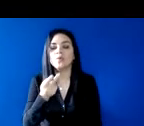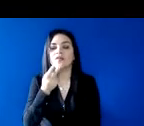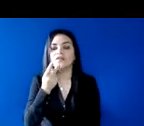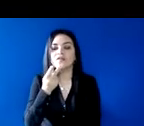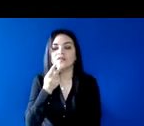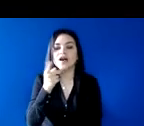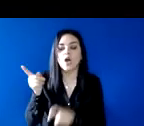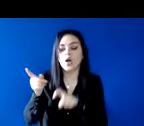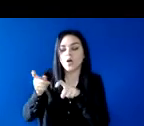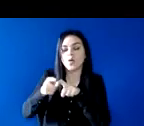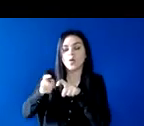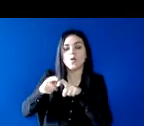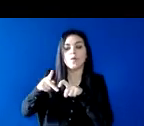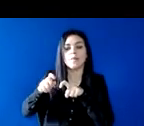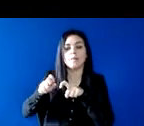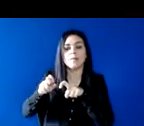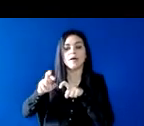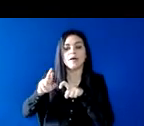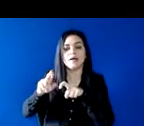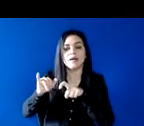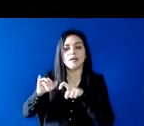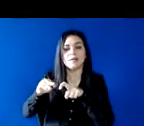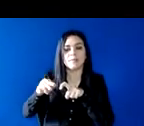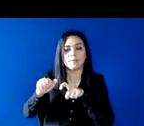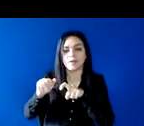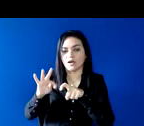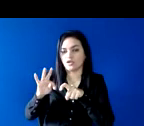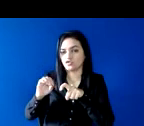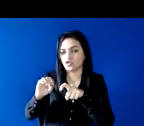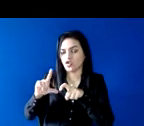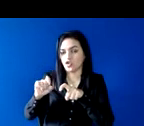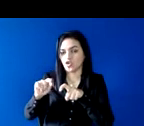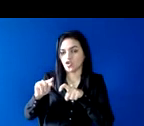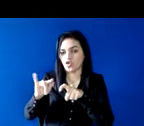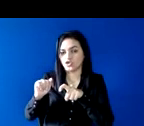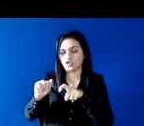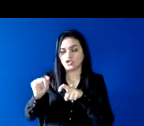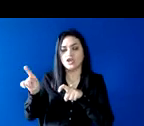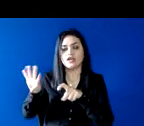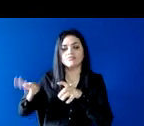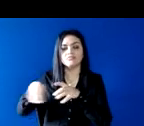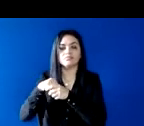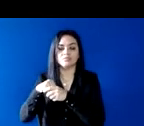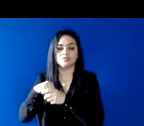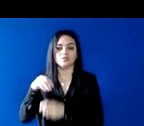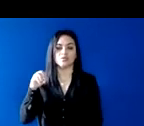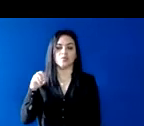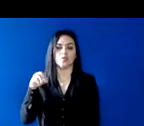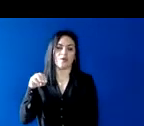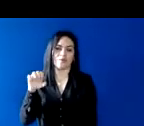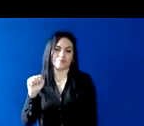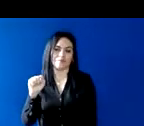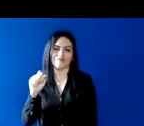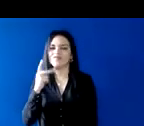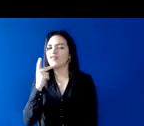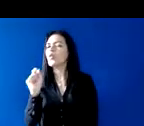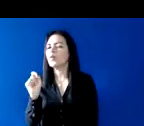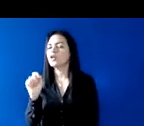médico perinatologista que foi da OMS, o Marsden Wagner, toda mulher precisa de uma